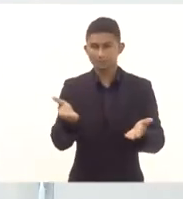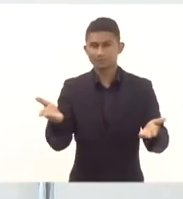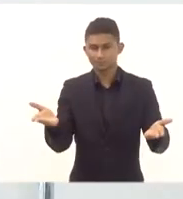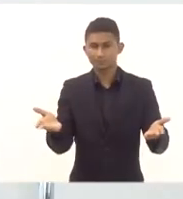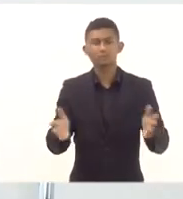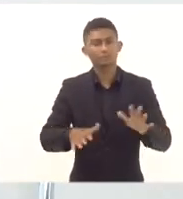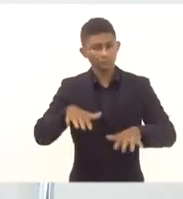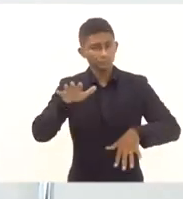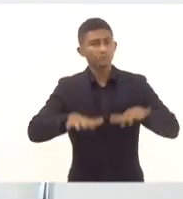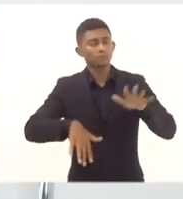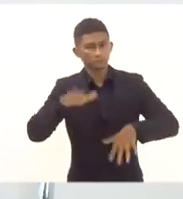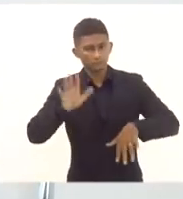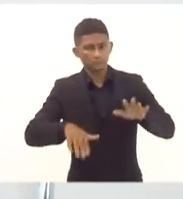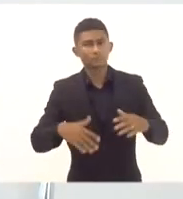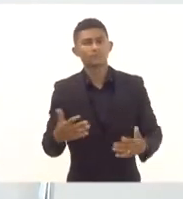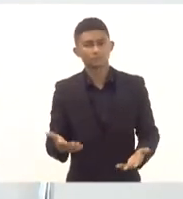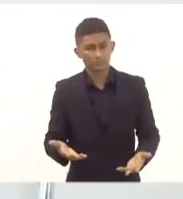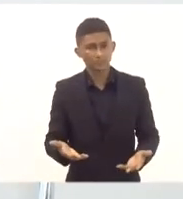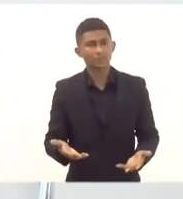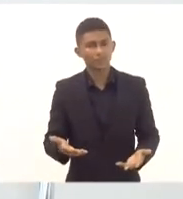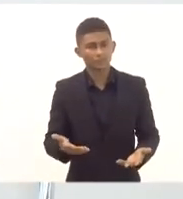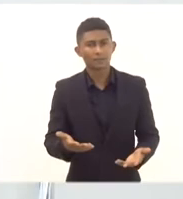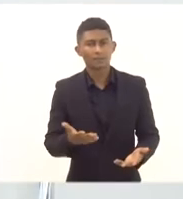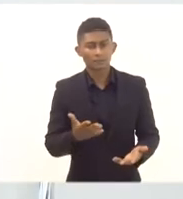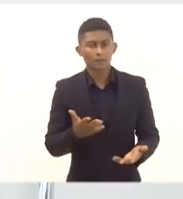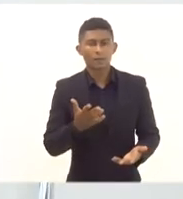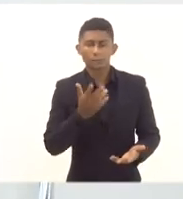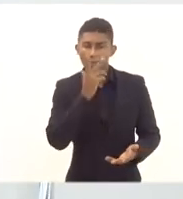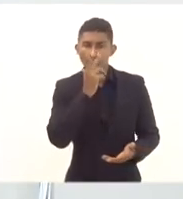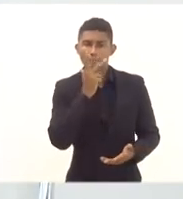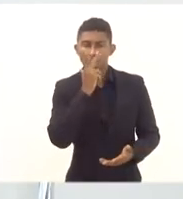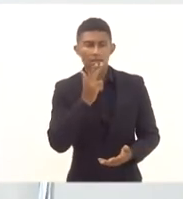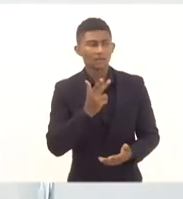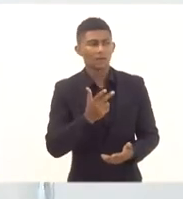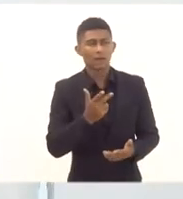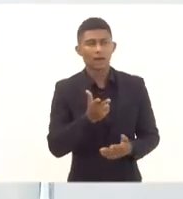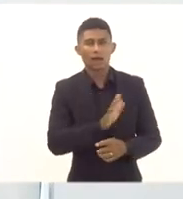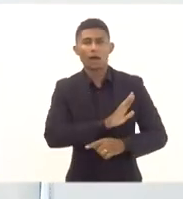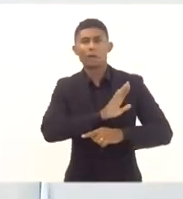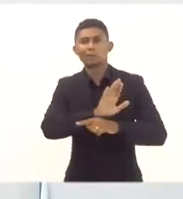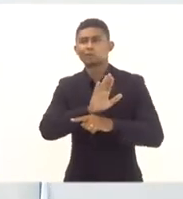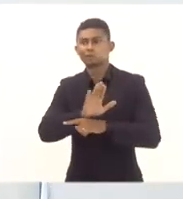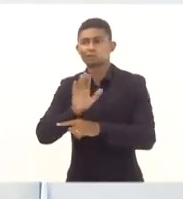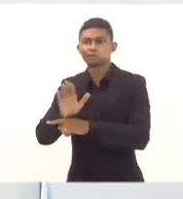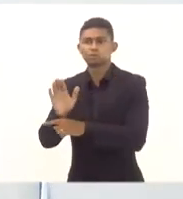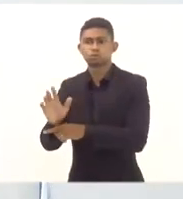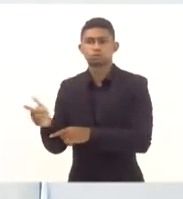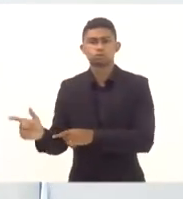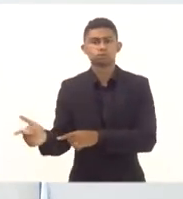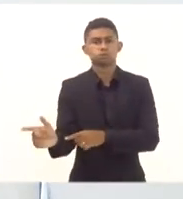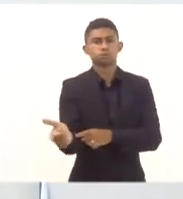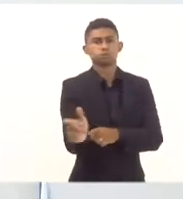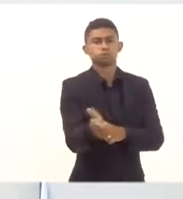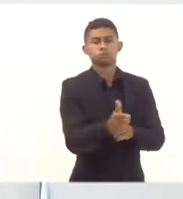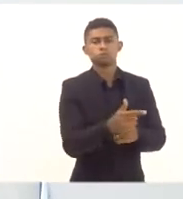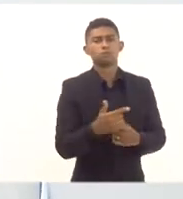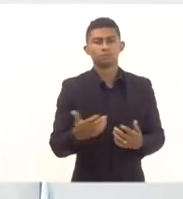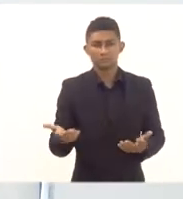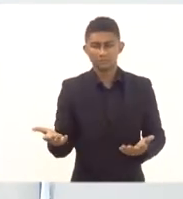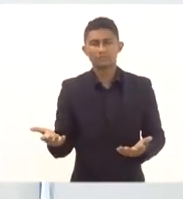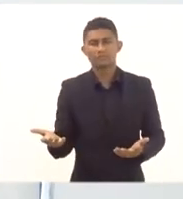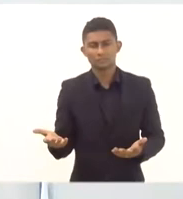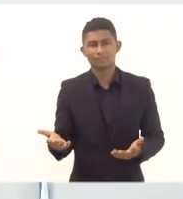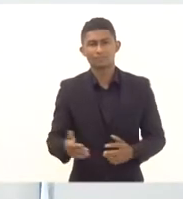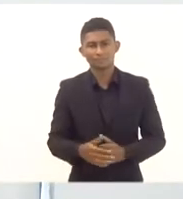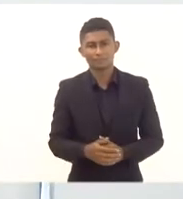tem nesse momento de Socorro pessoas que não têm é a possibilidade aí de